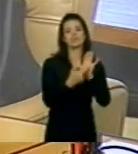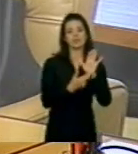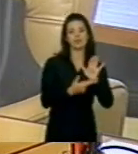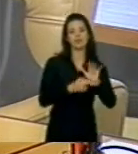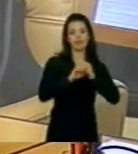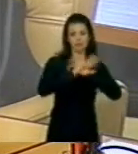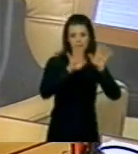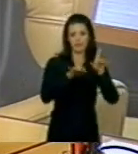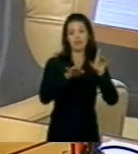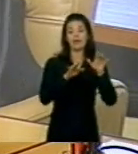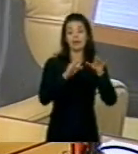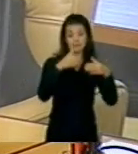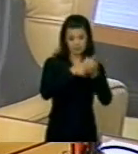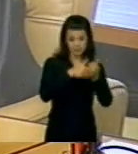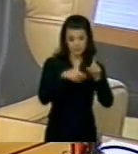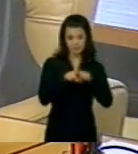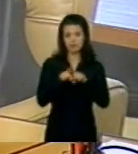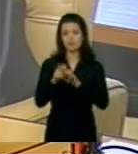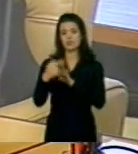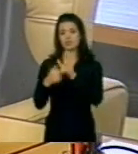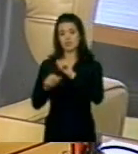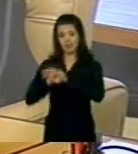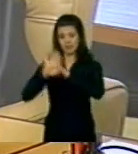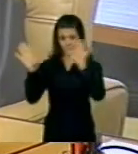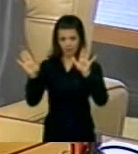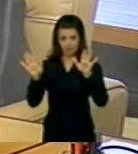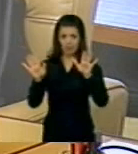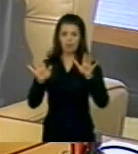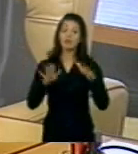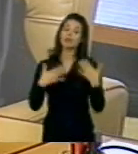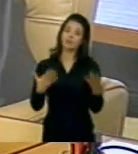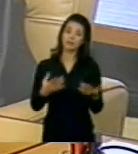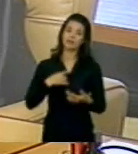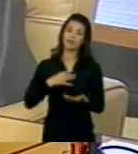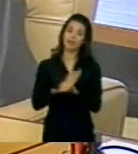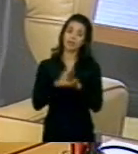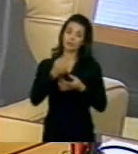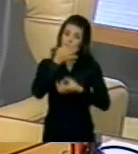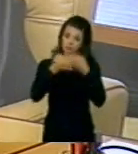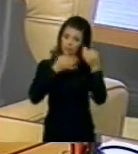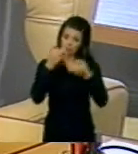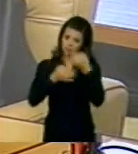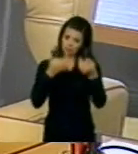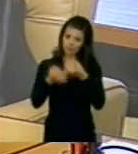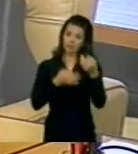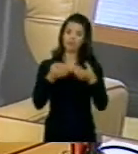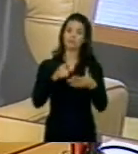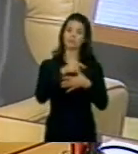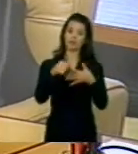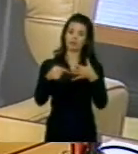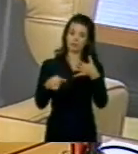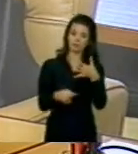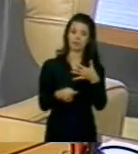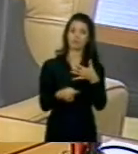de regras explícitas, costuma-se então lançar mão de argumentos tais como esse, o argumento a maior e